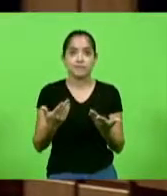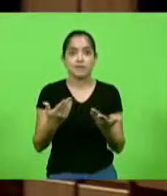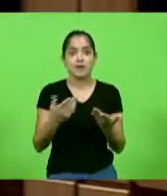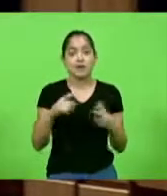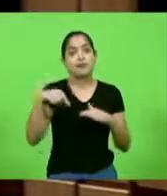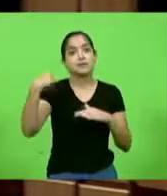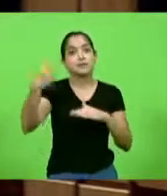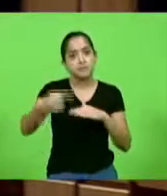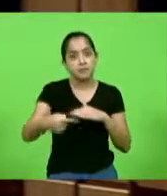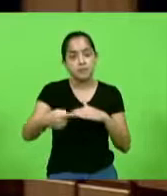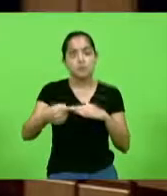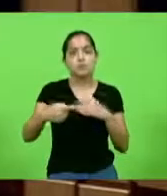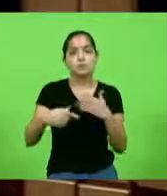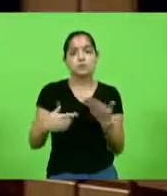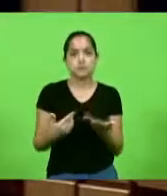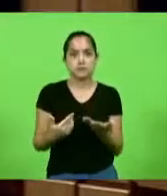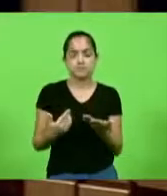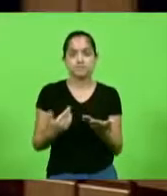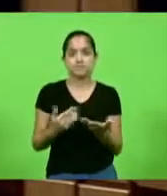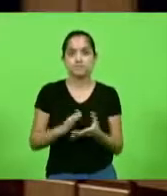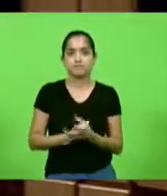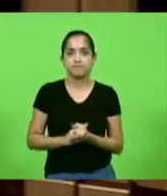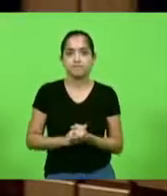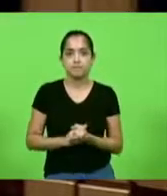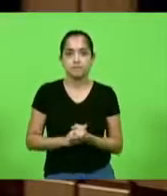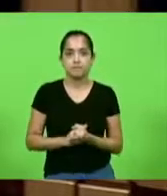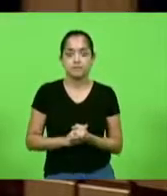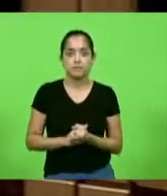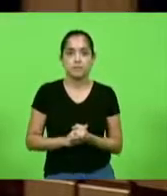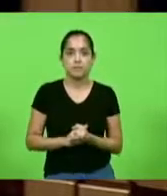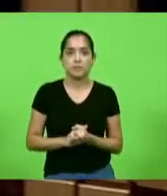semana, coincidentemente,